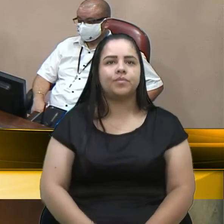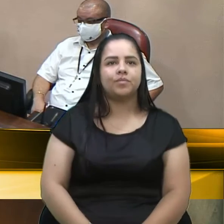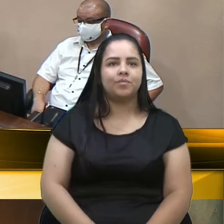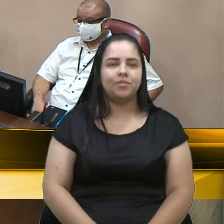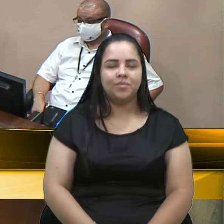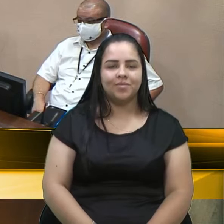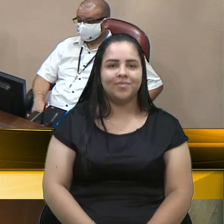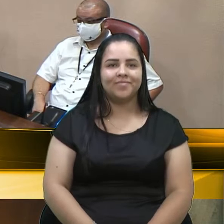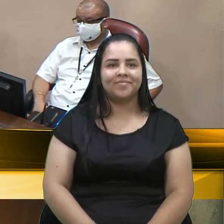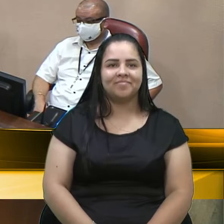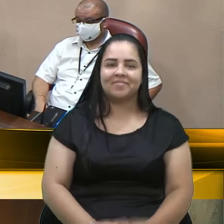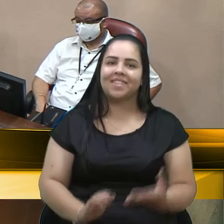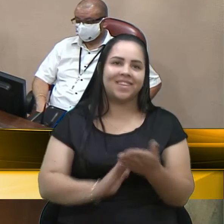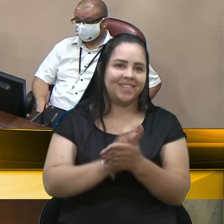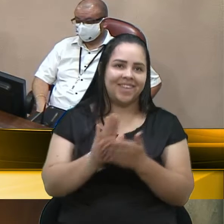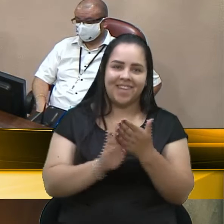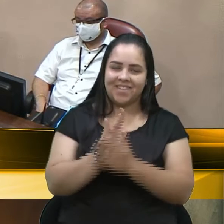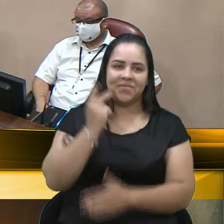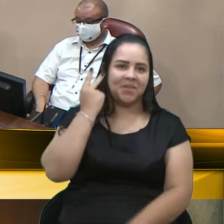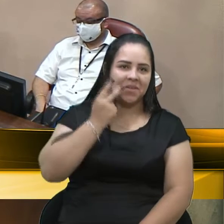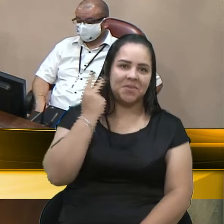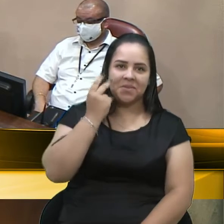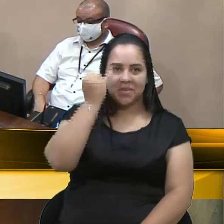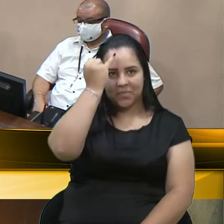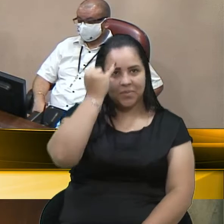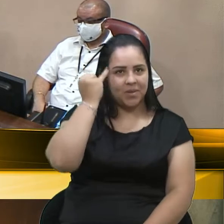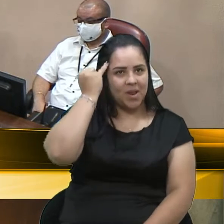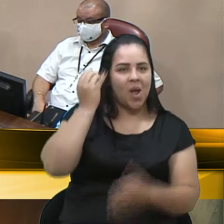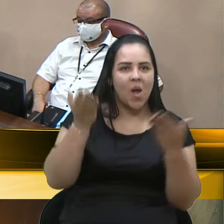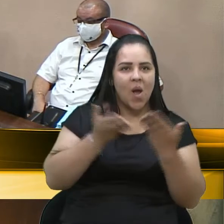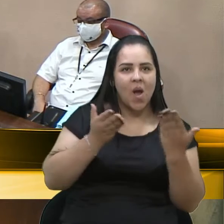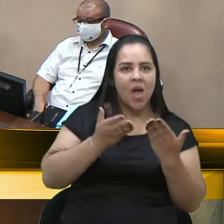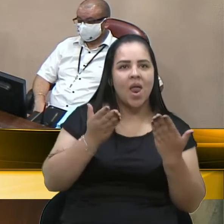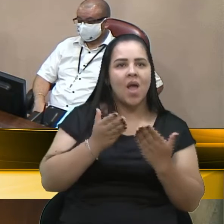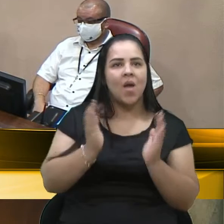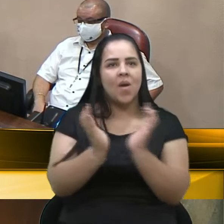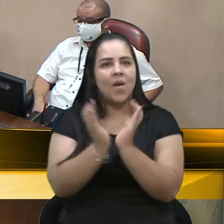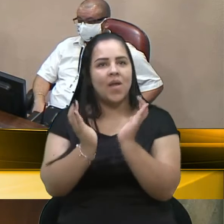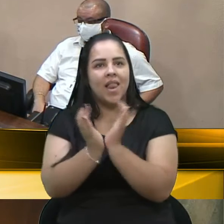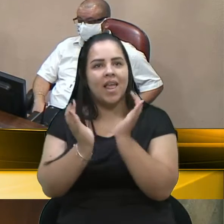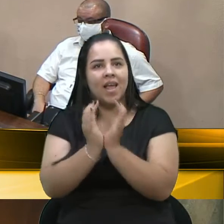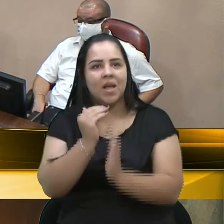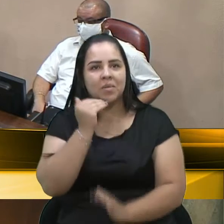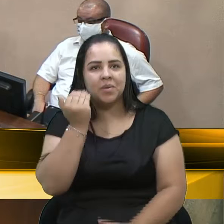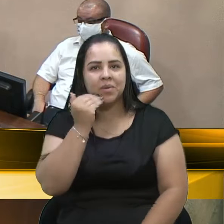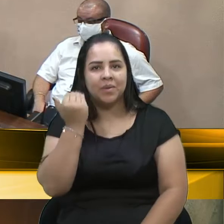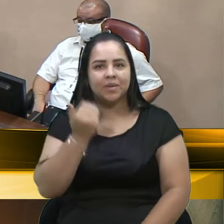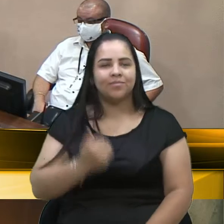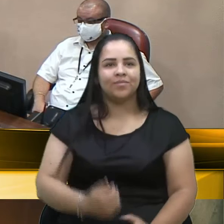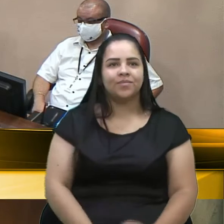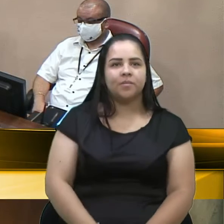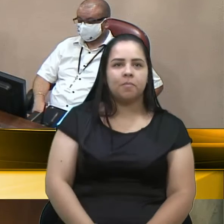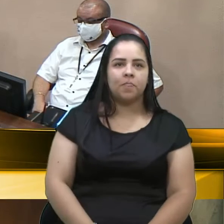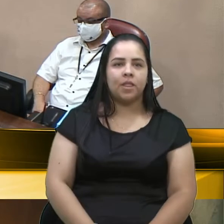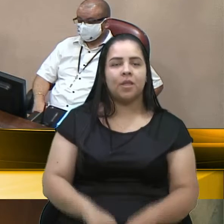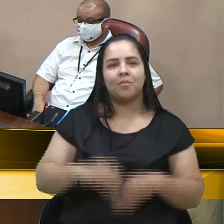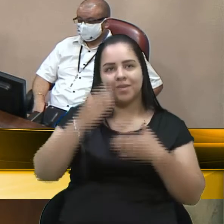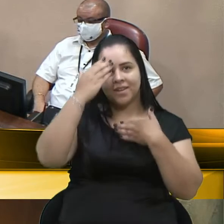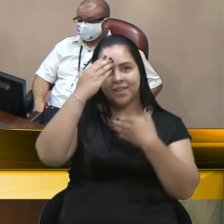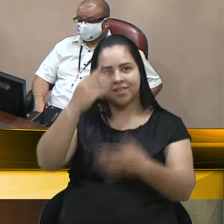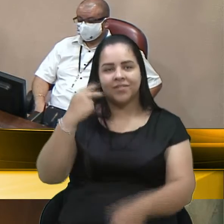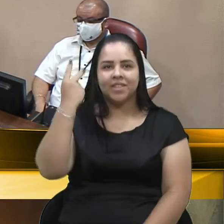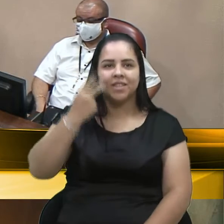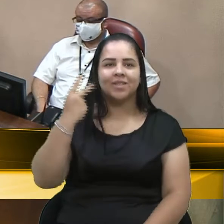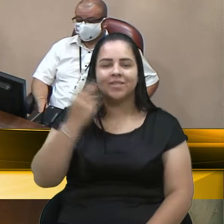De nada, vereador D'Ambros. Abro a palavra, então, para a colega Marisol Santos. Obrigada, vereadora Tatiana. E